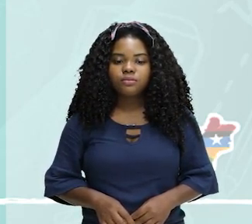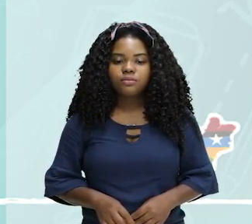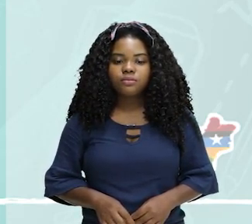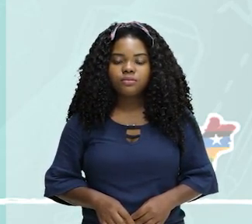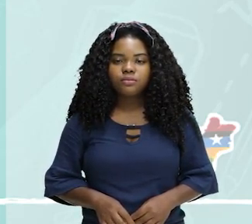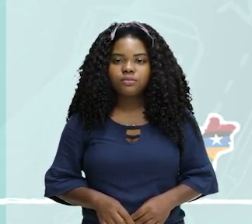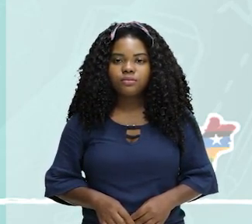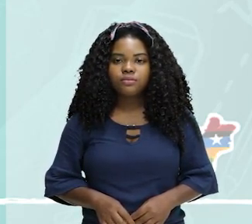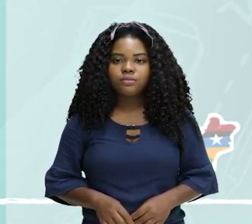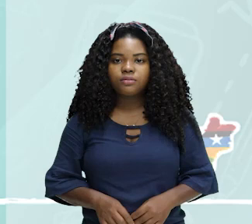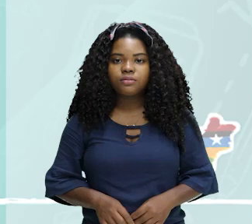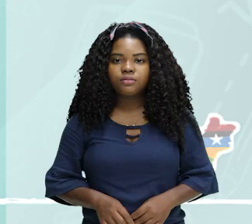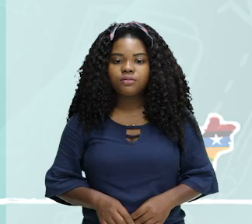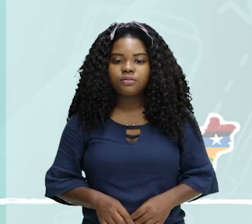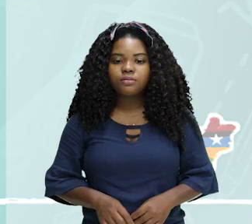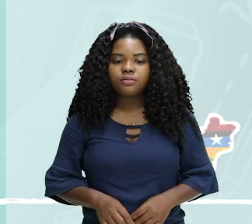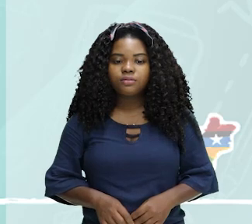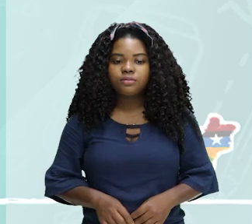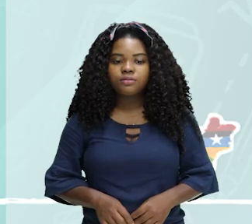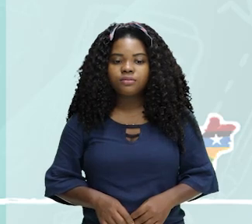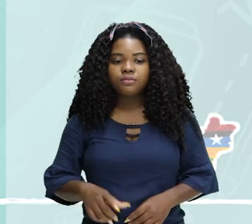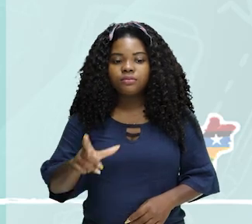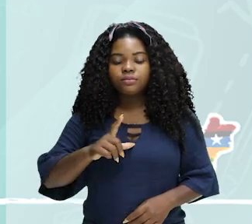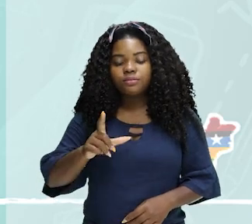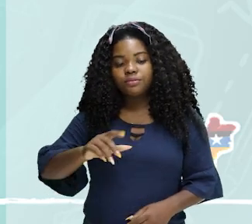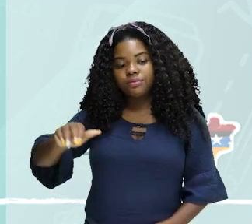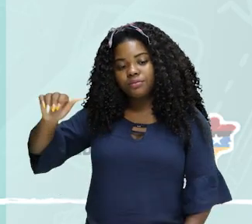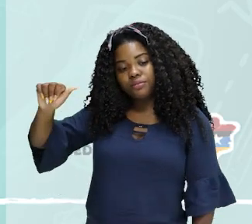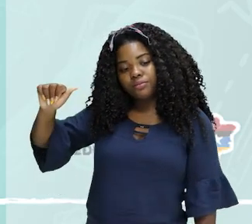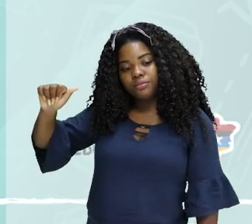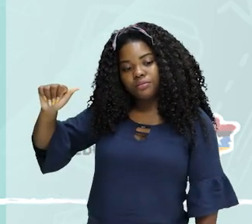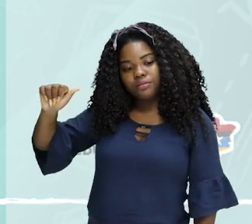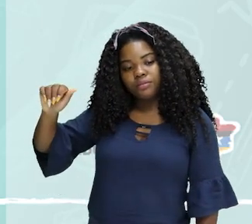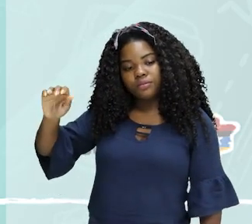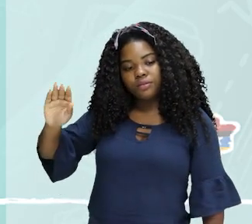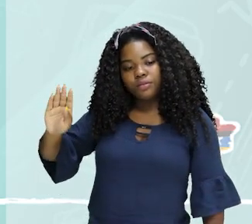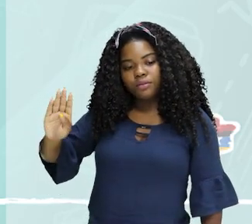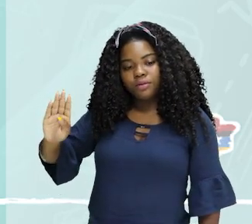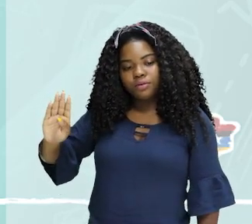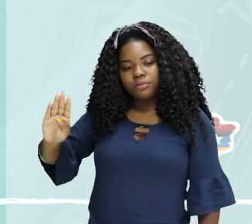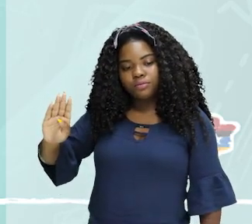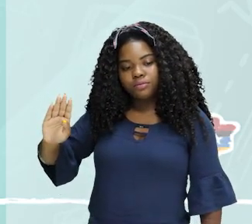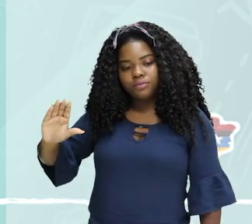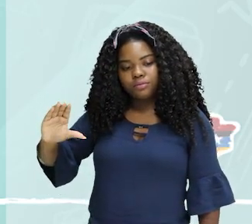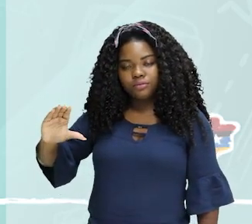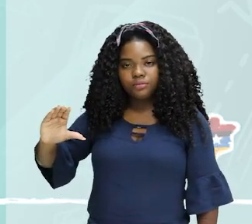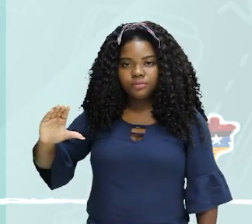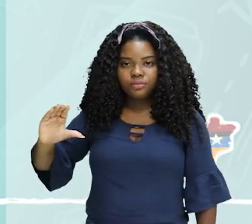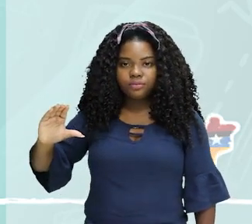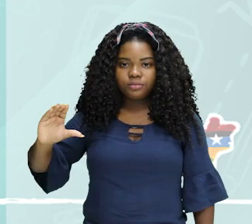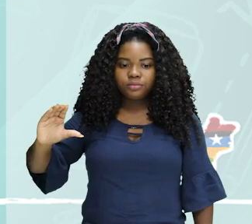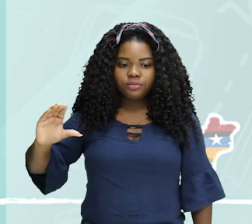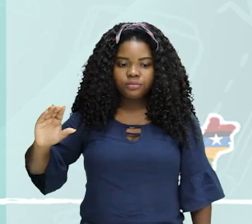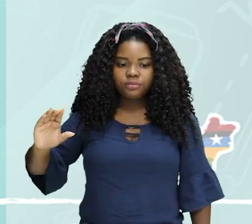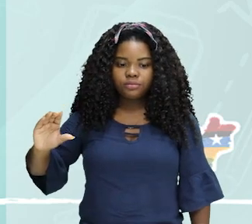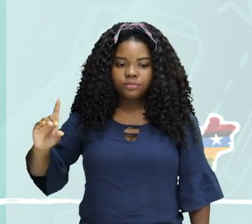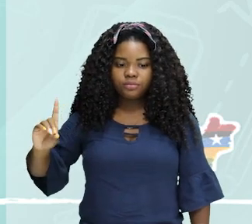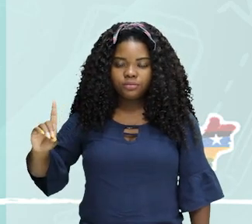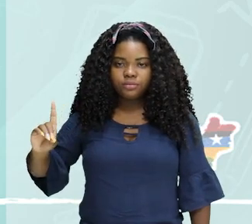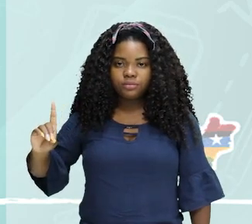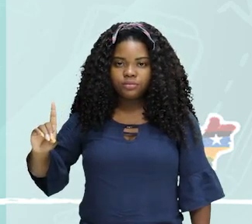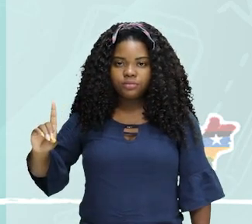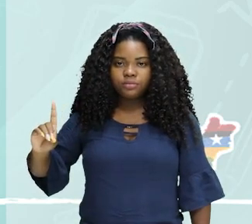representantes de que tipo de planta aqui? Vai ser das leguminosas, das samambaias, cicadáceas ou das